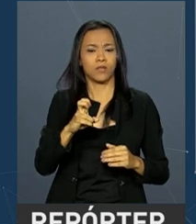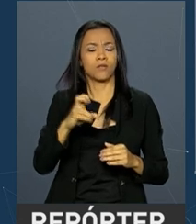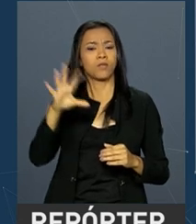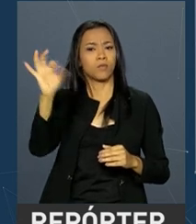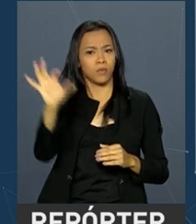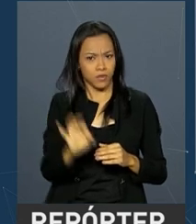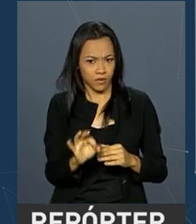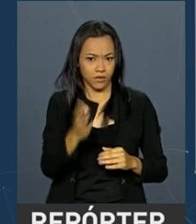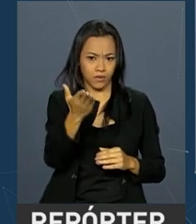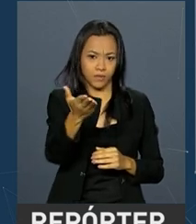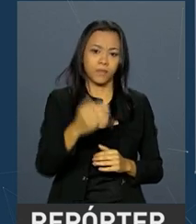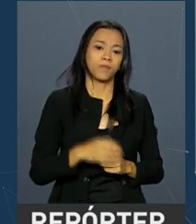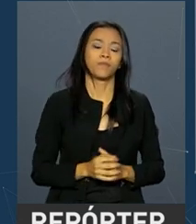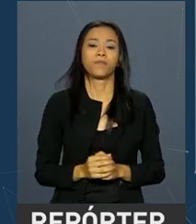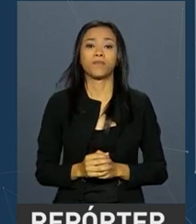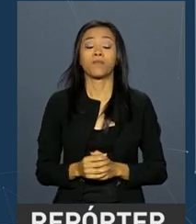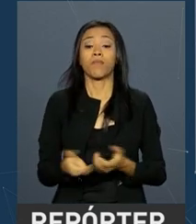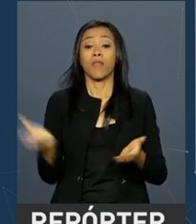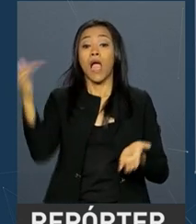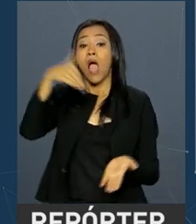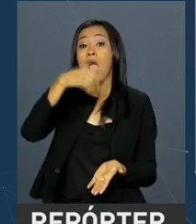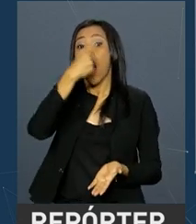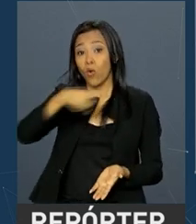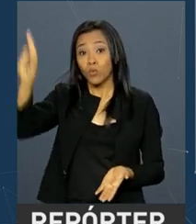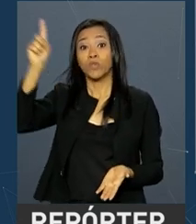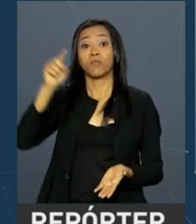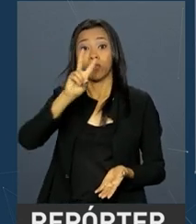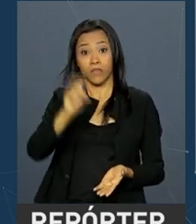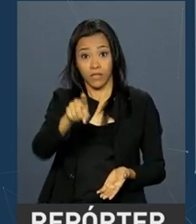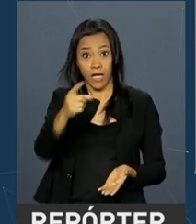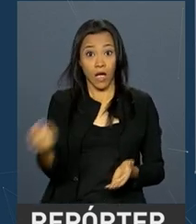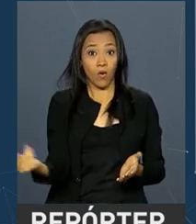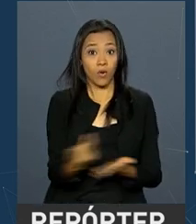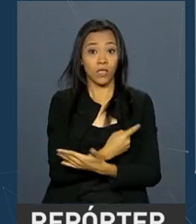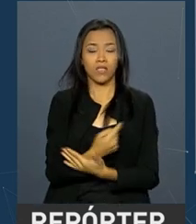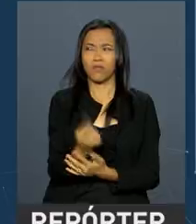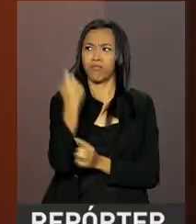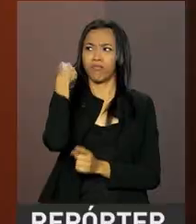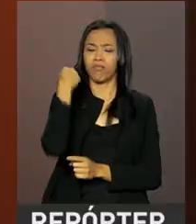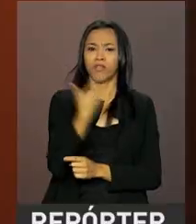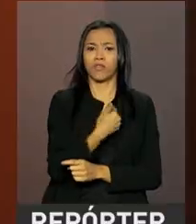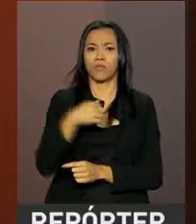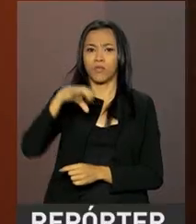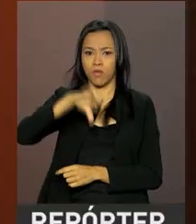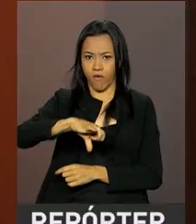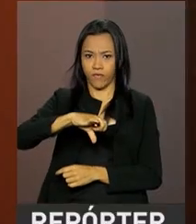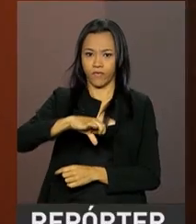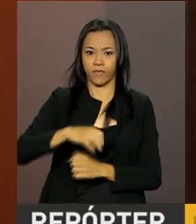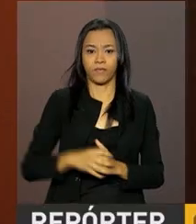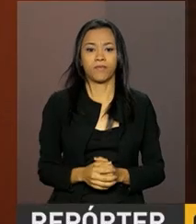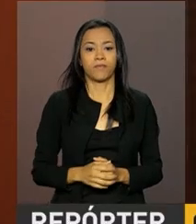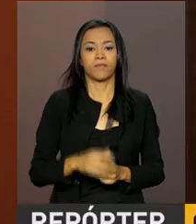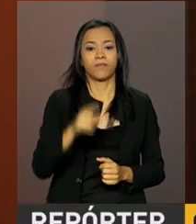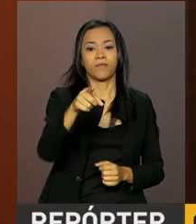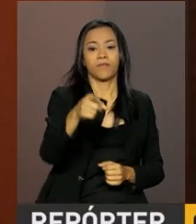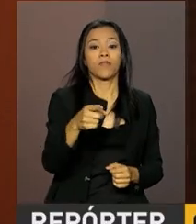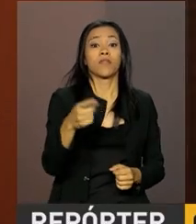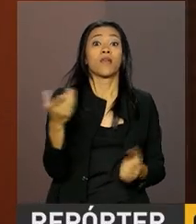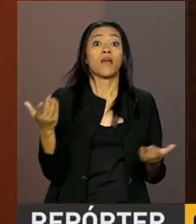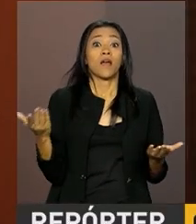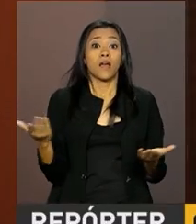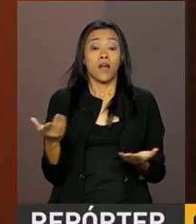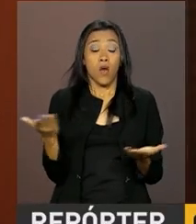é de 4,5%. A última vez que isso ocorreu foi em 2009. Inflação, que estava em dois